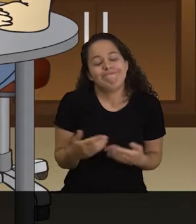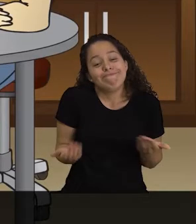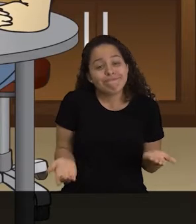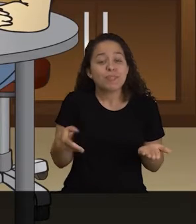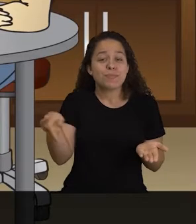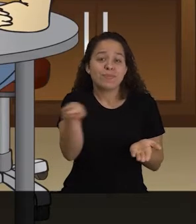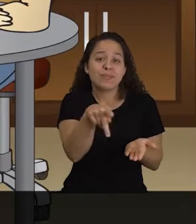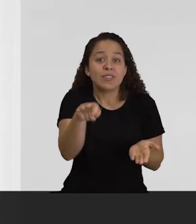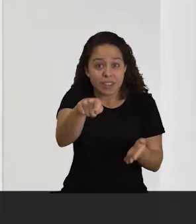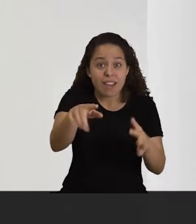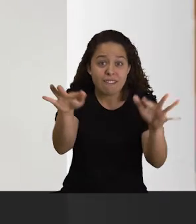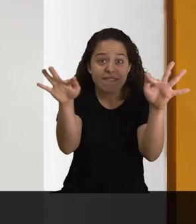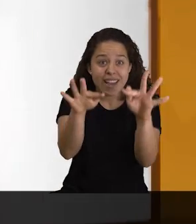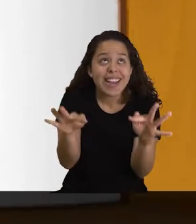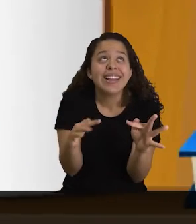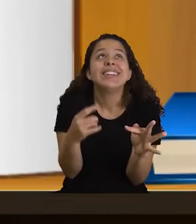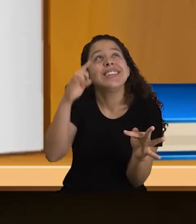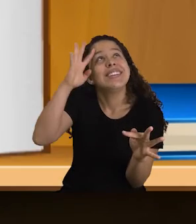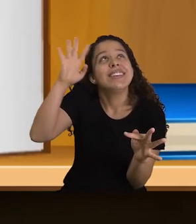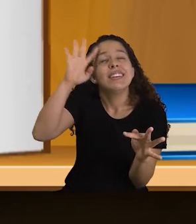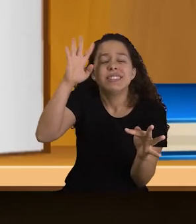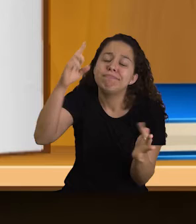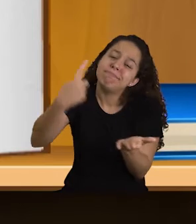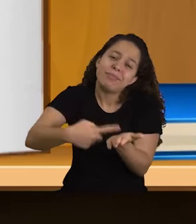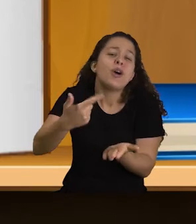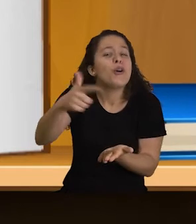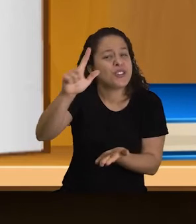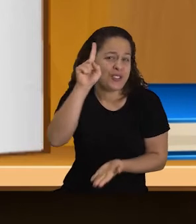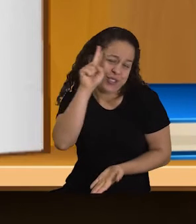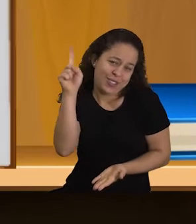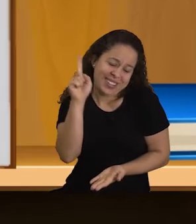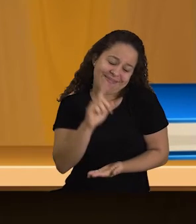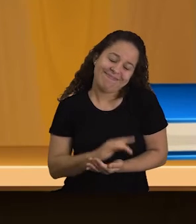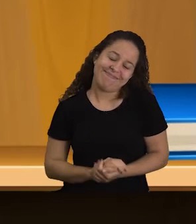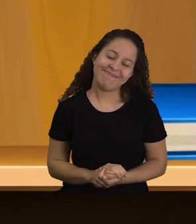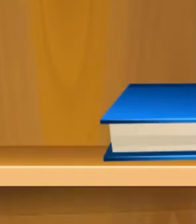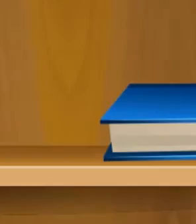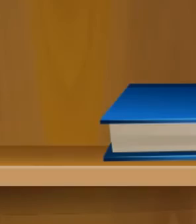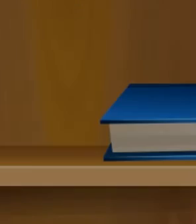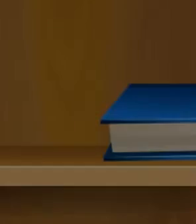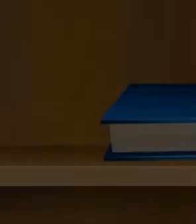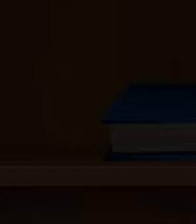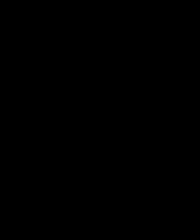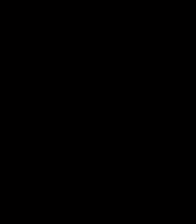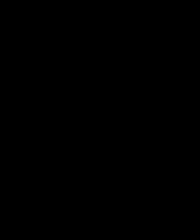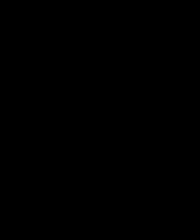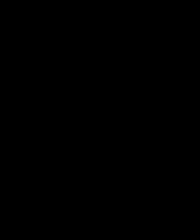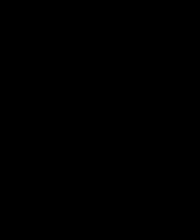É, professor. O final feliz fica para a próxima.